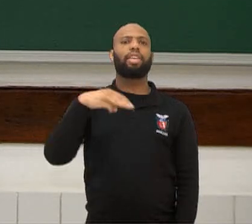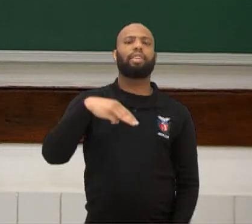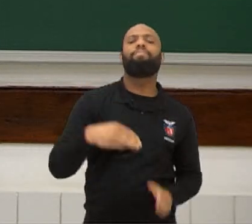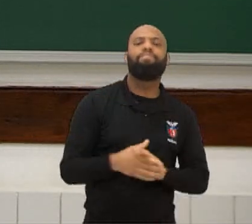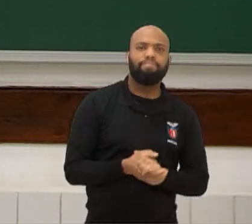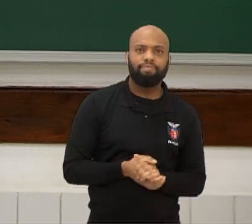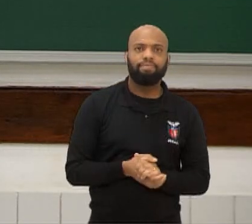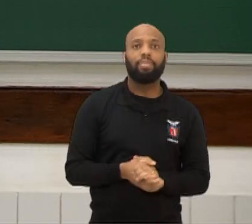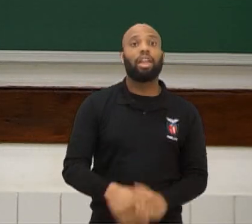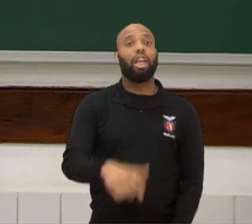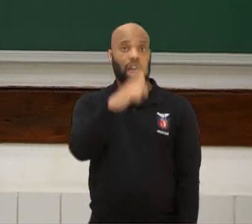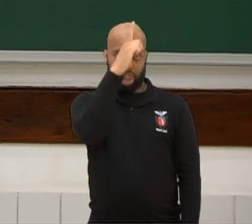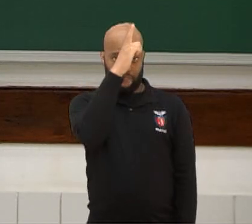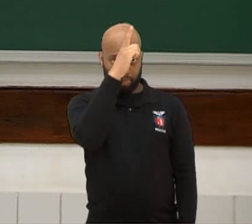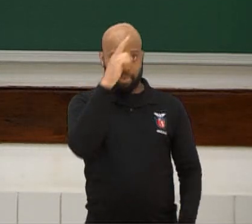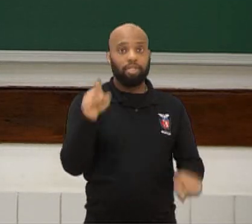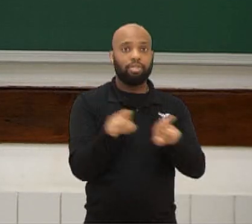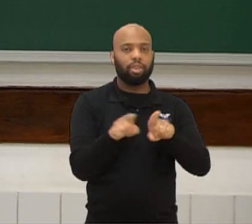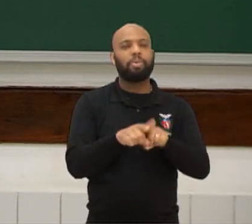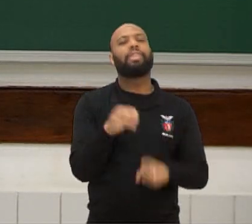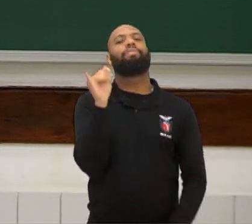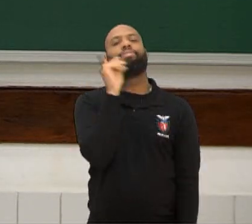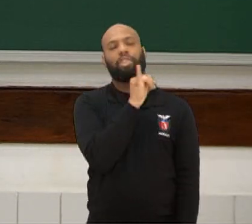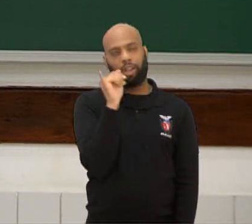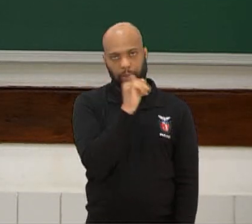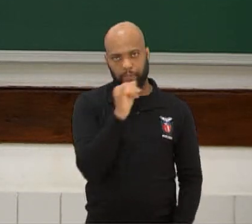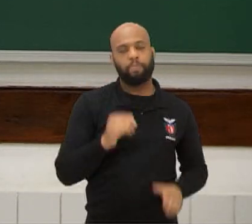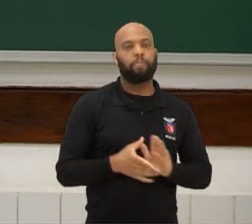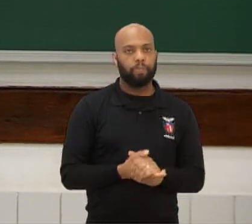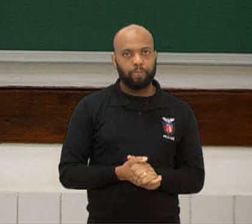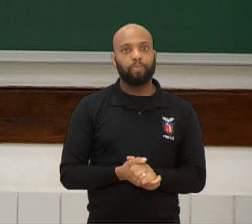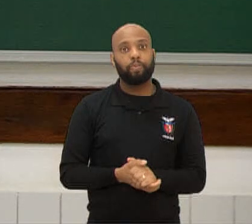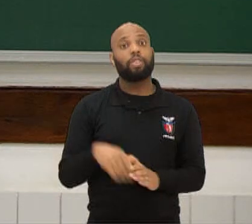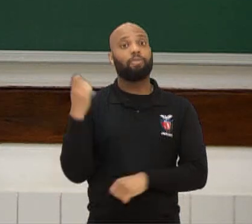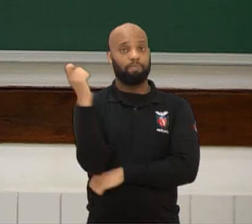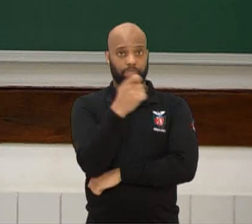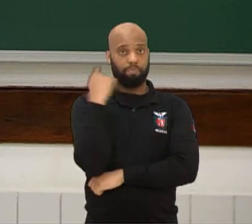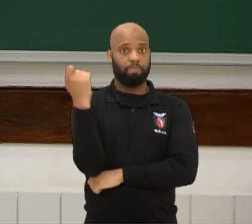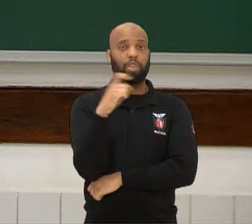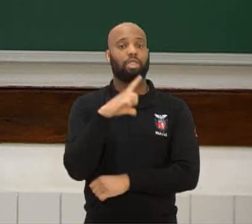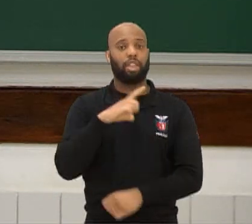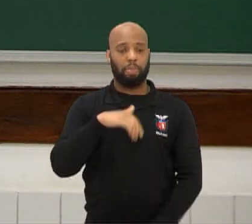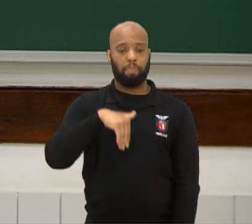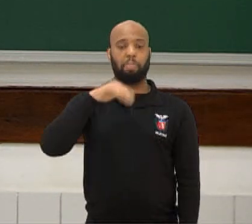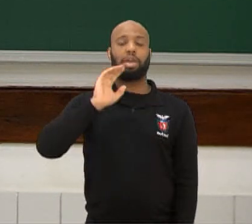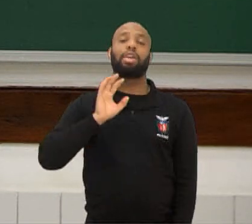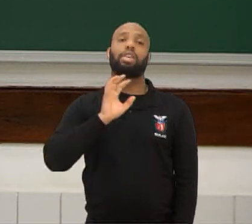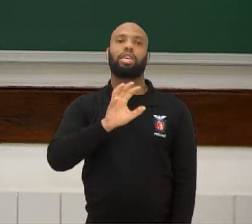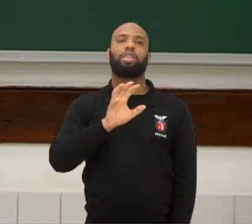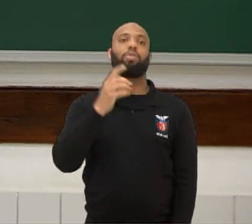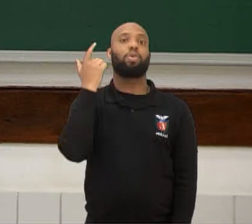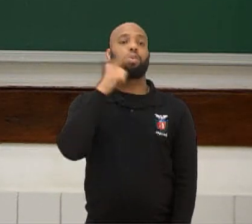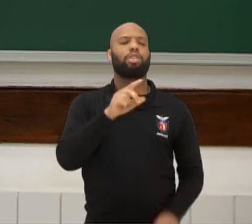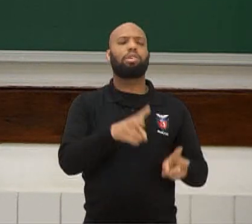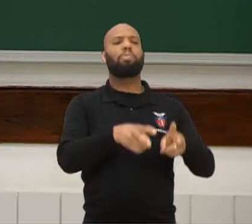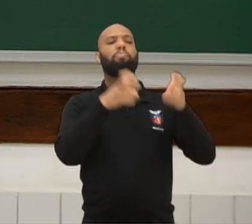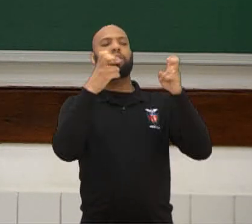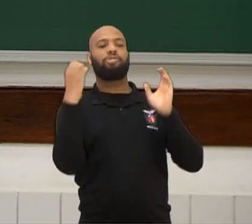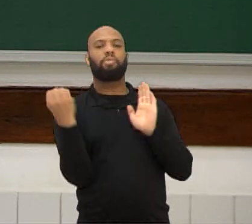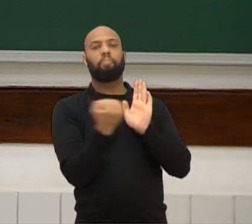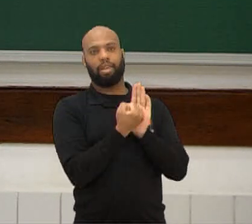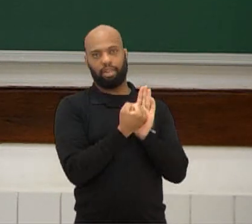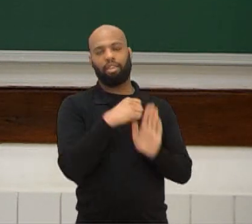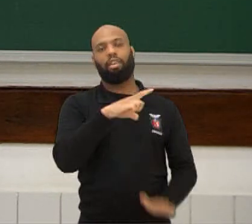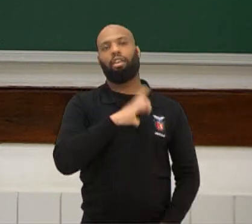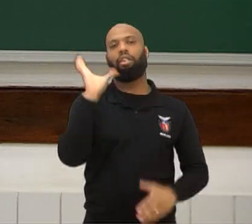culturais? Os alemães e os italianos, certo? Então, no Rio Grande do Sul, a gente tem bem marcada essa influência de alemães